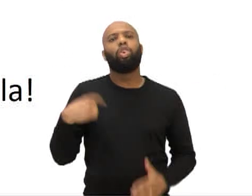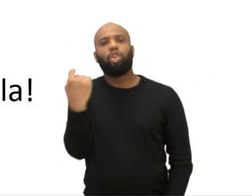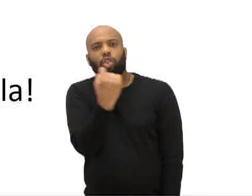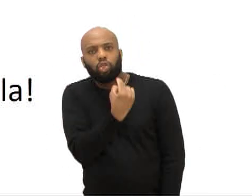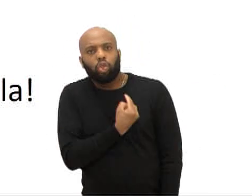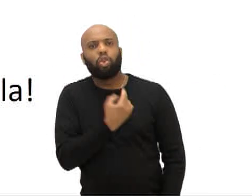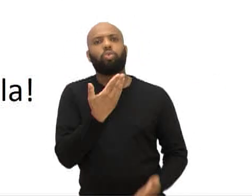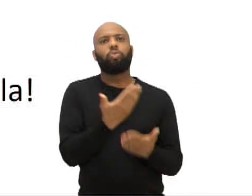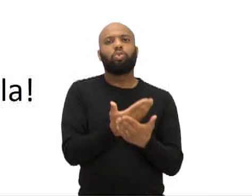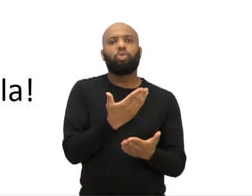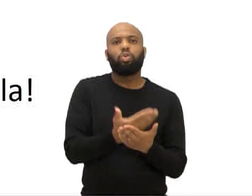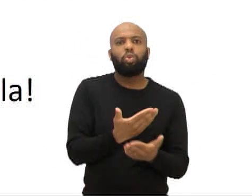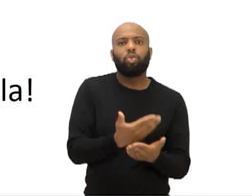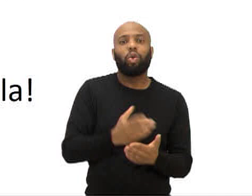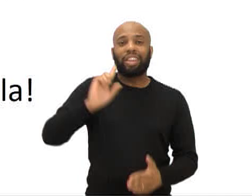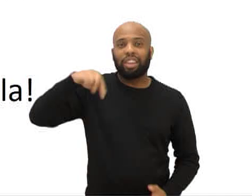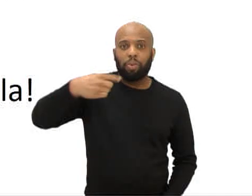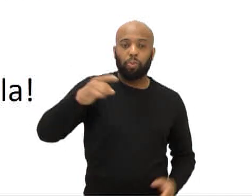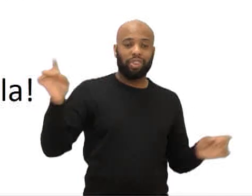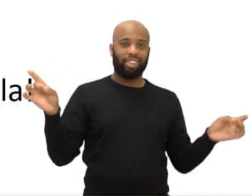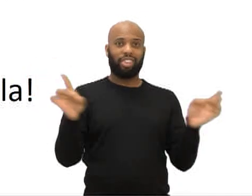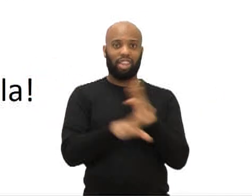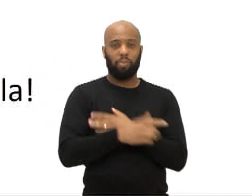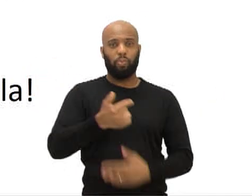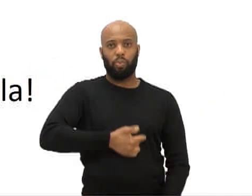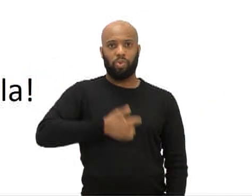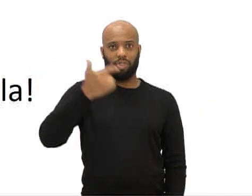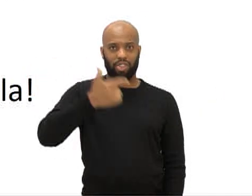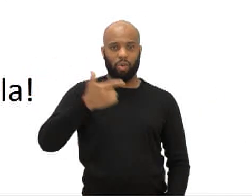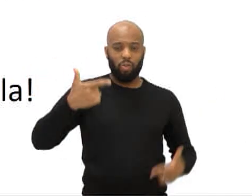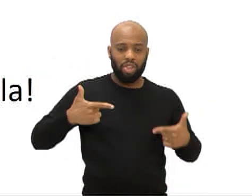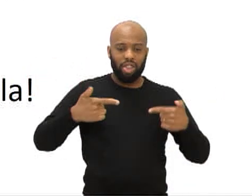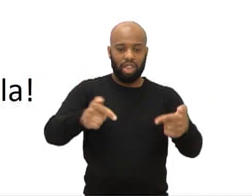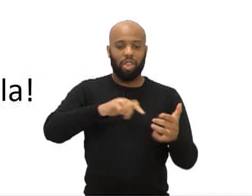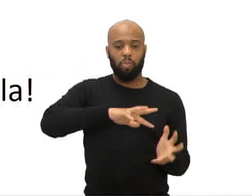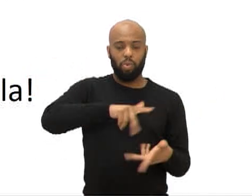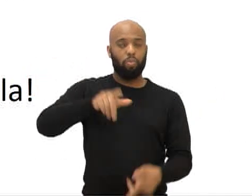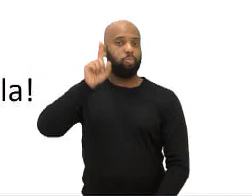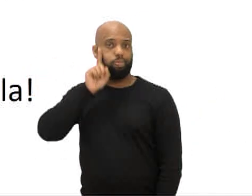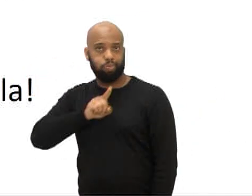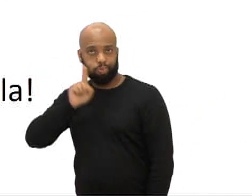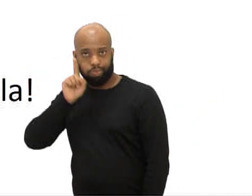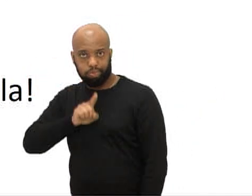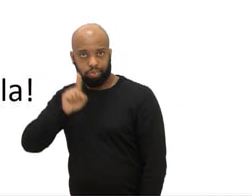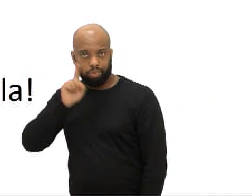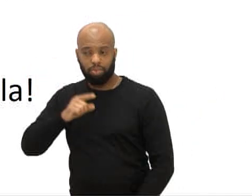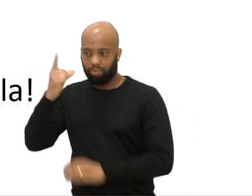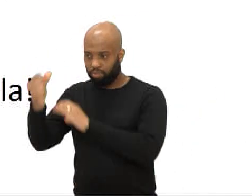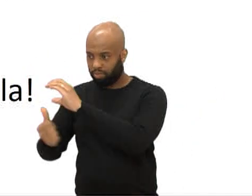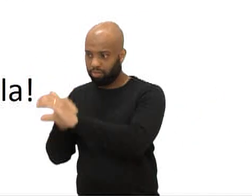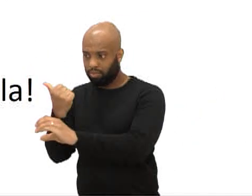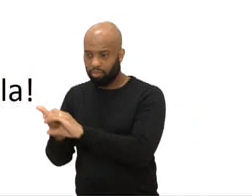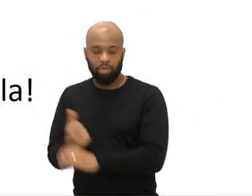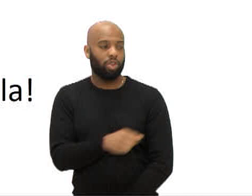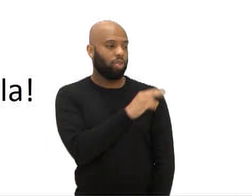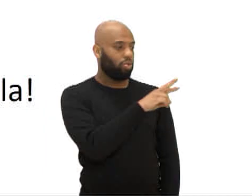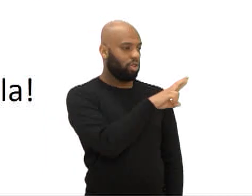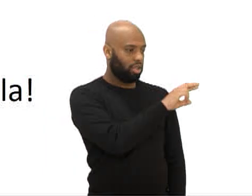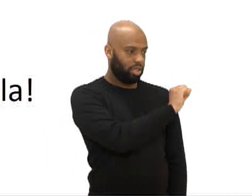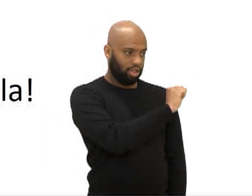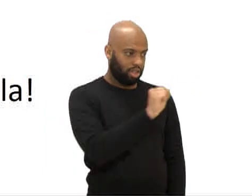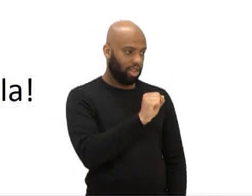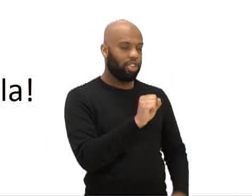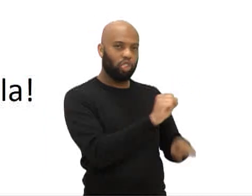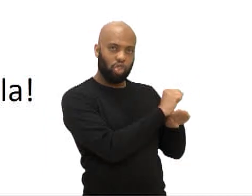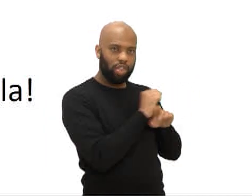Nós vimos que após a Segunda Guerra Mundial, Estados Unidos capitalista e União